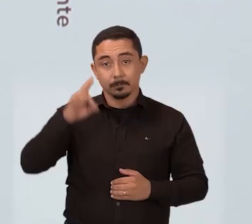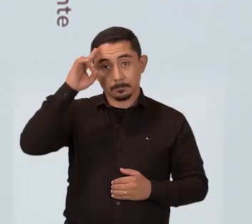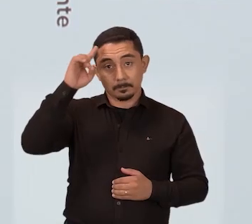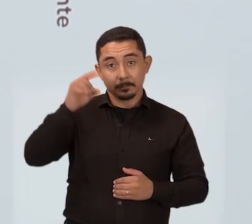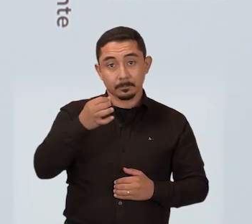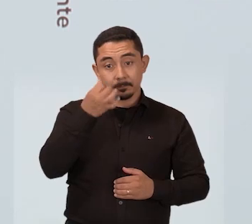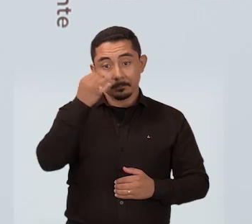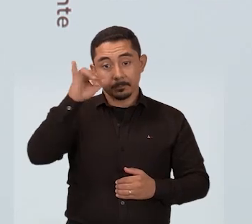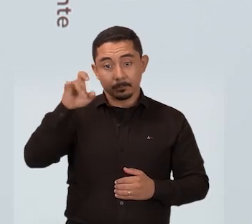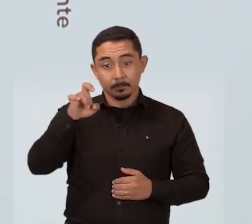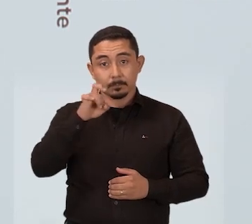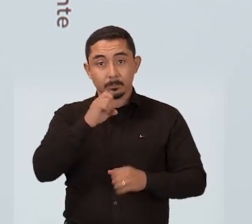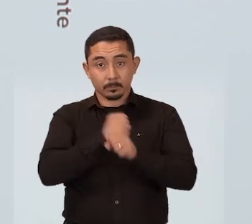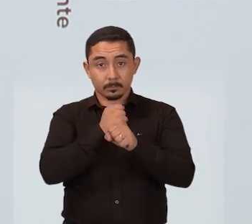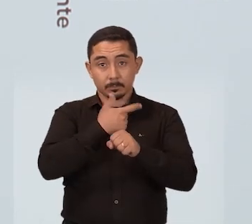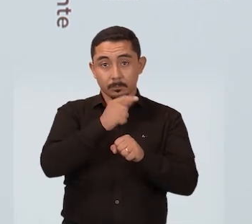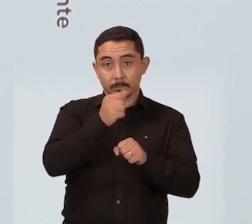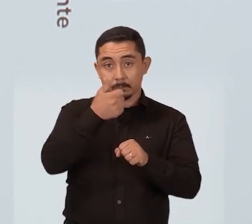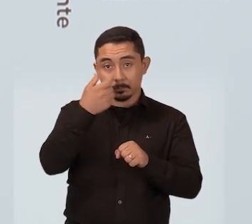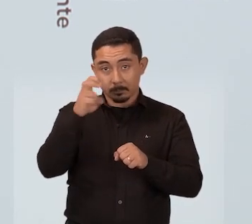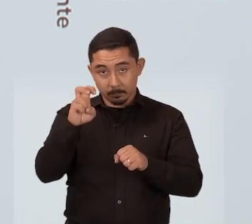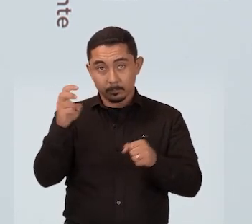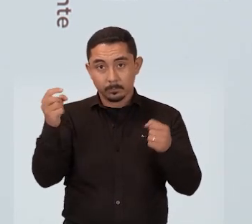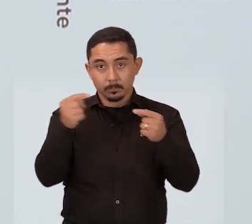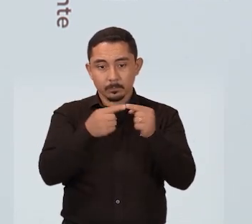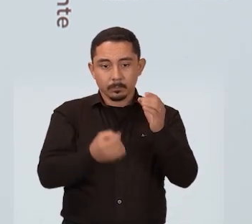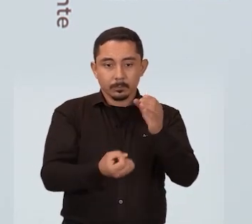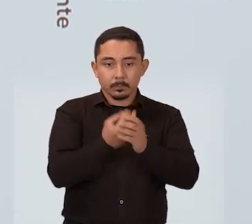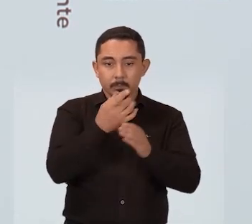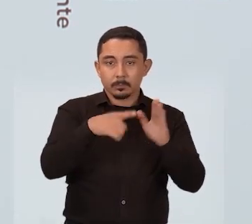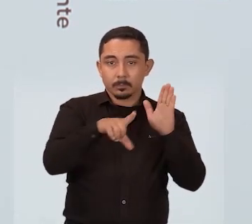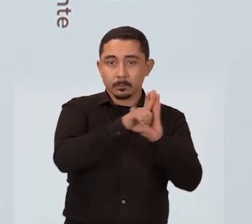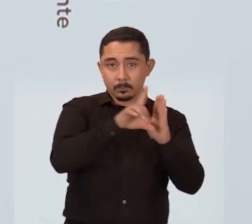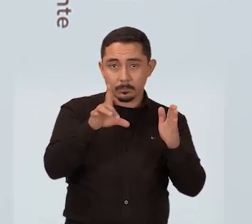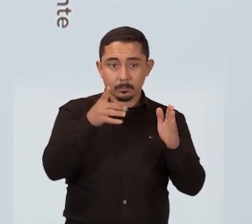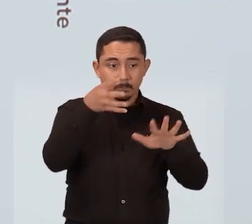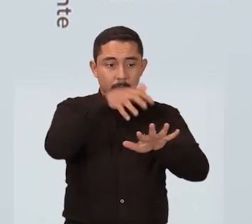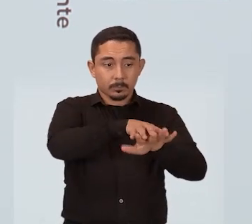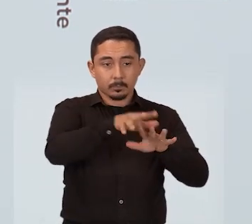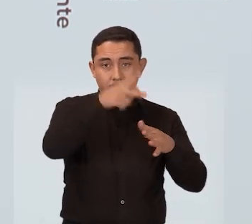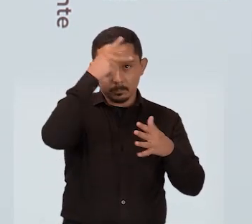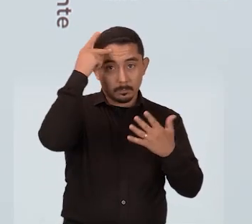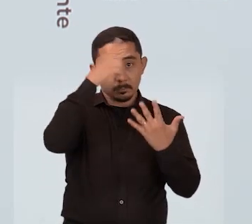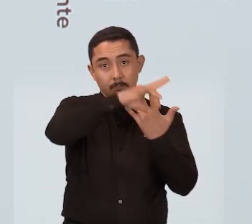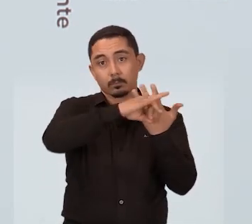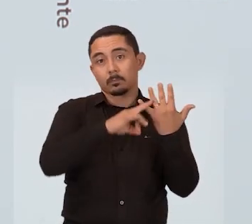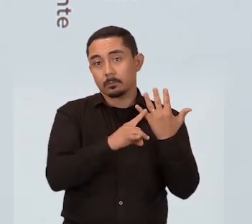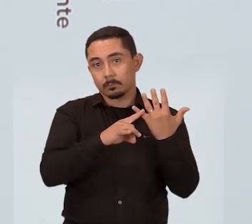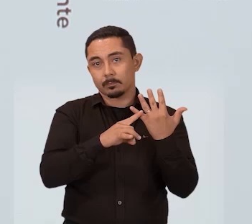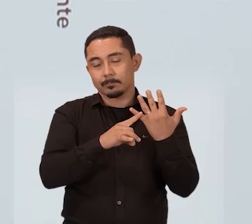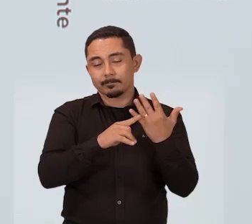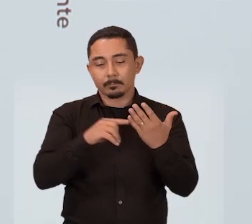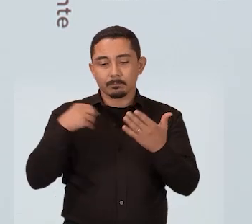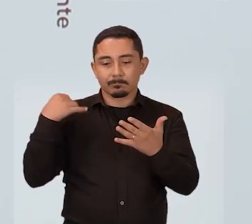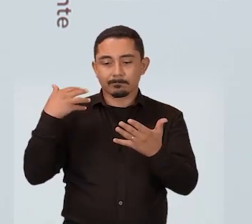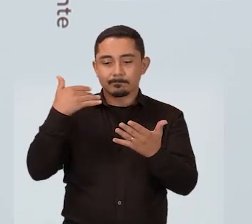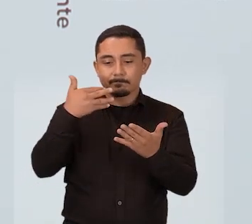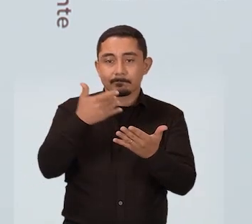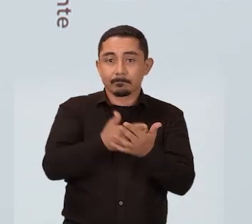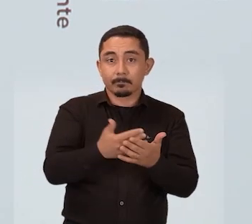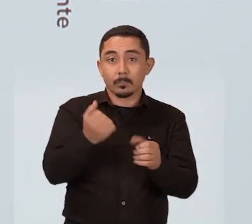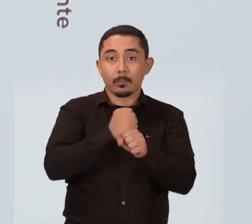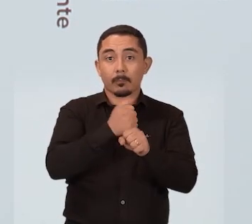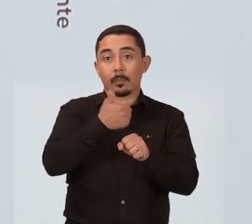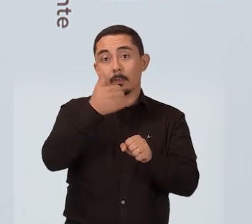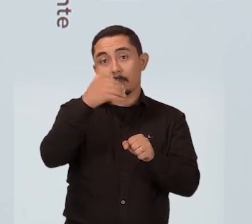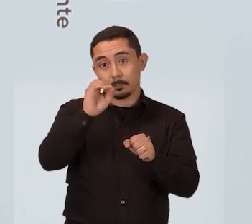Em 6 de julho de 2015, foi promulgada a Lei Brasileira de Inclusão da Pessoa com Deficiência. Já se vão quase